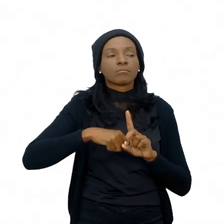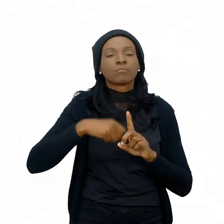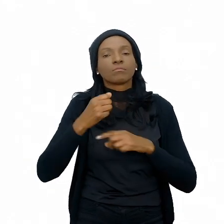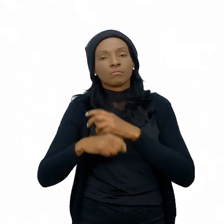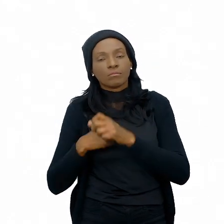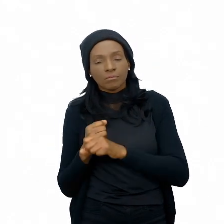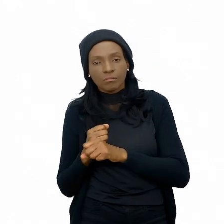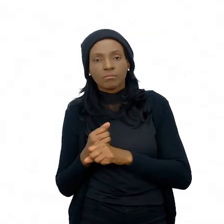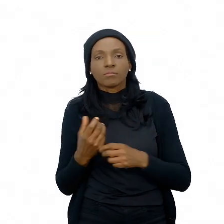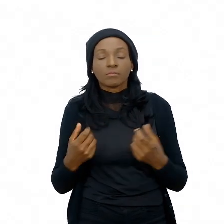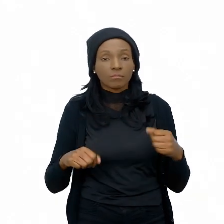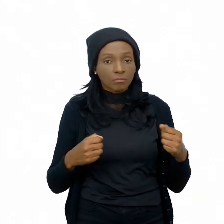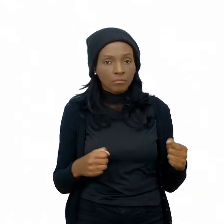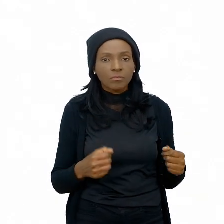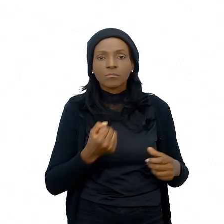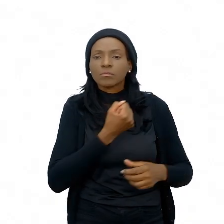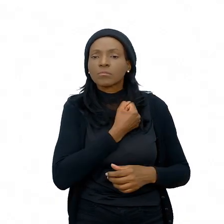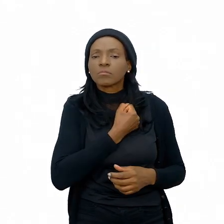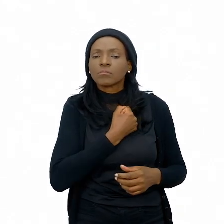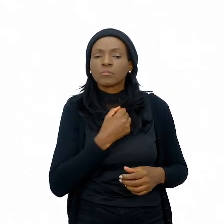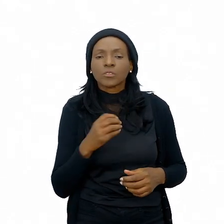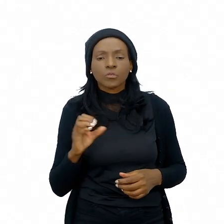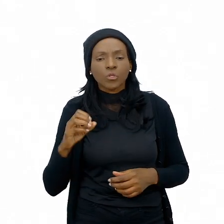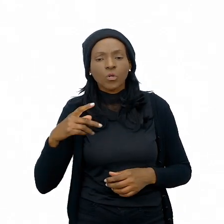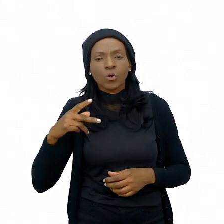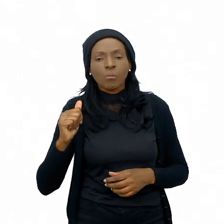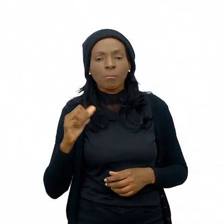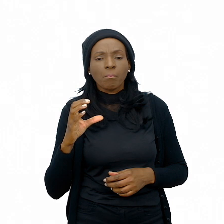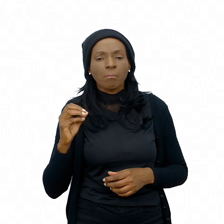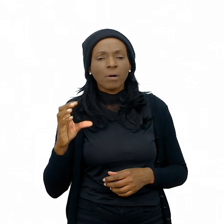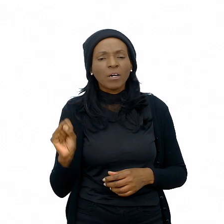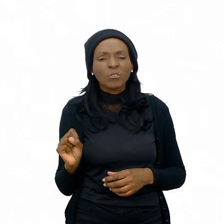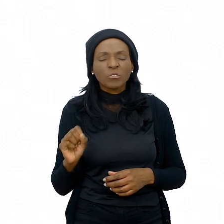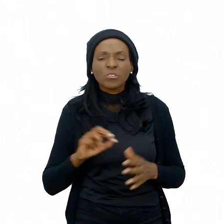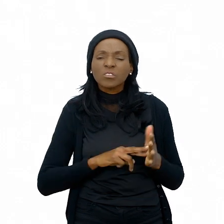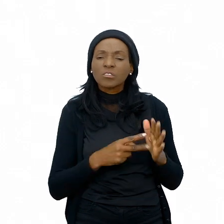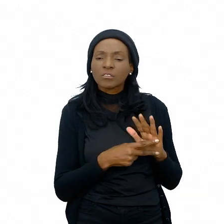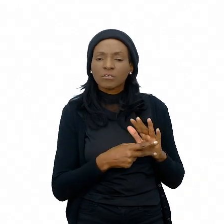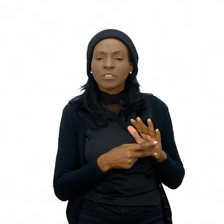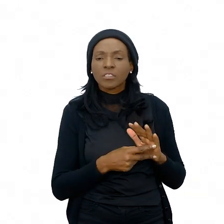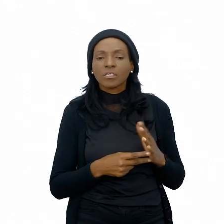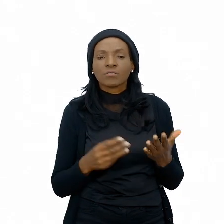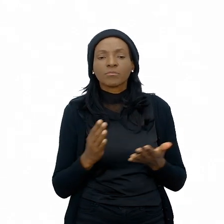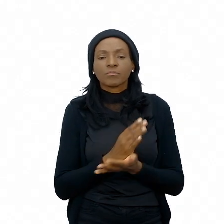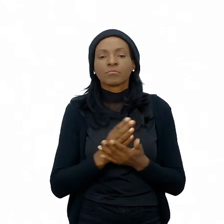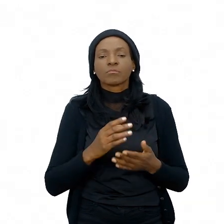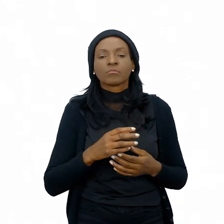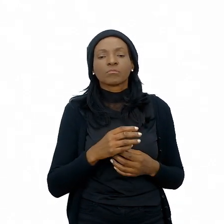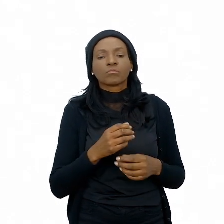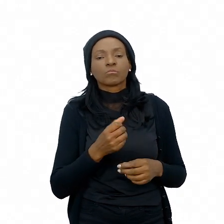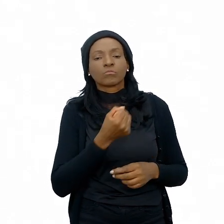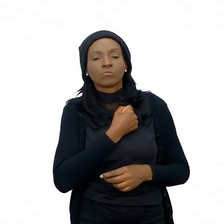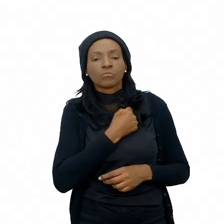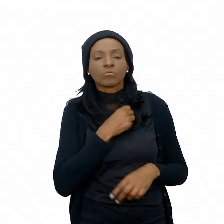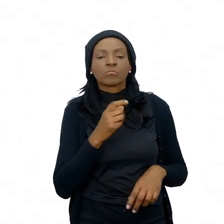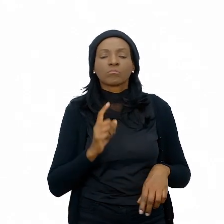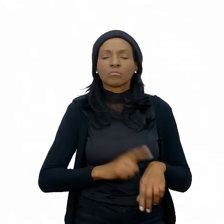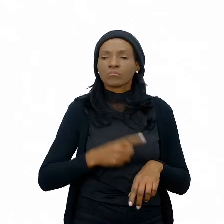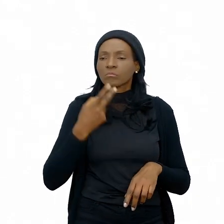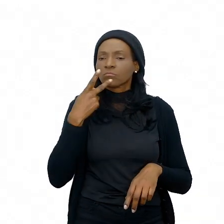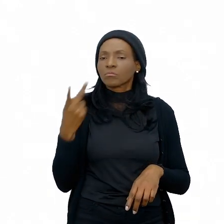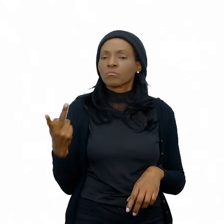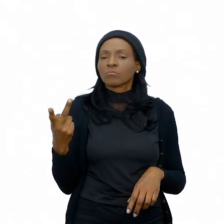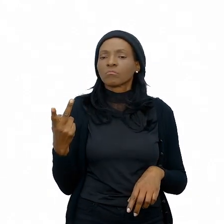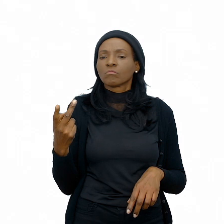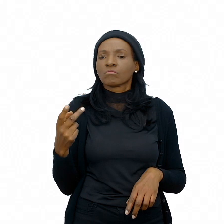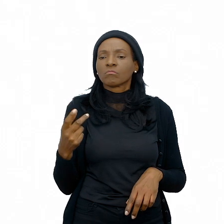números que a gente chama de números opacos. O que são esses números? São aqueles que, ao dizer, não há